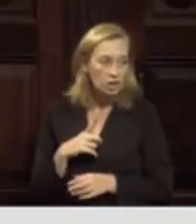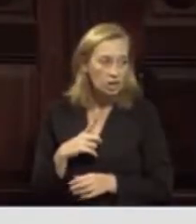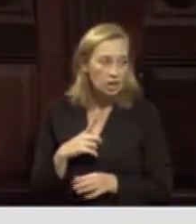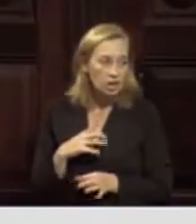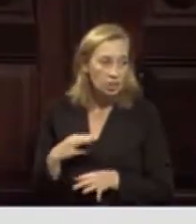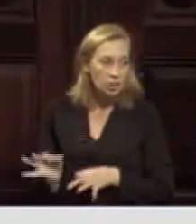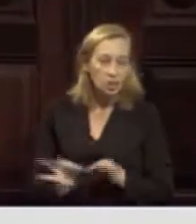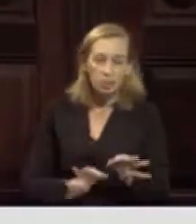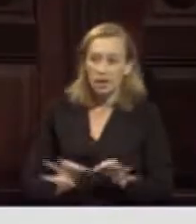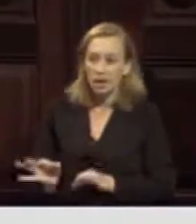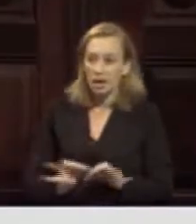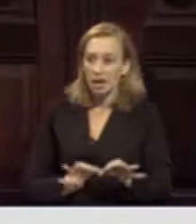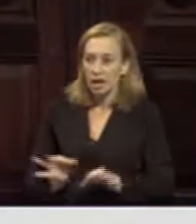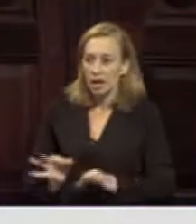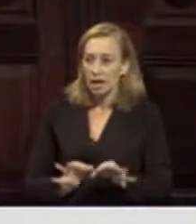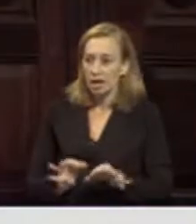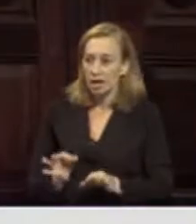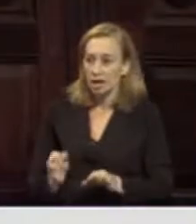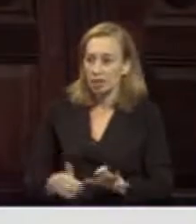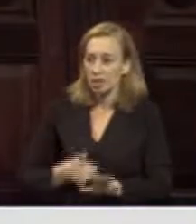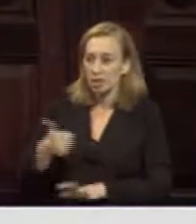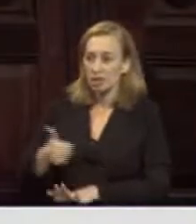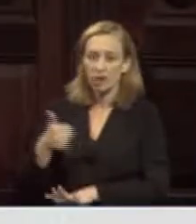Brasil institucional.